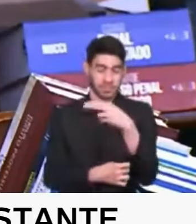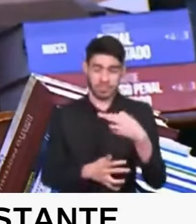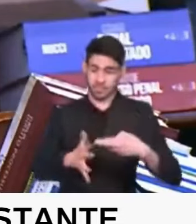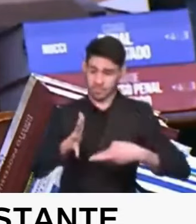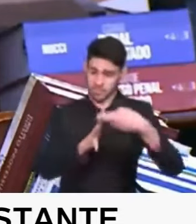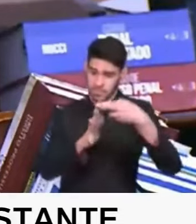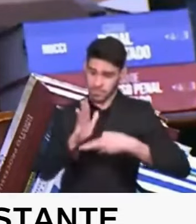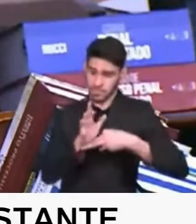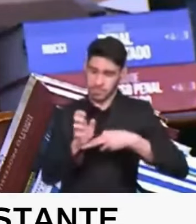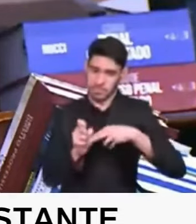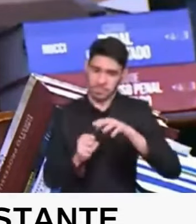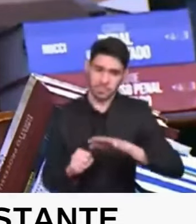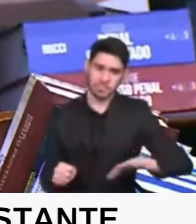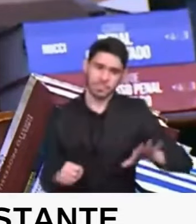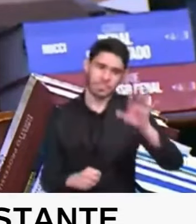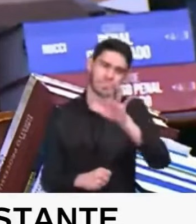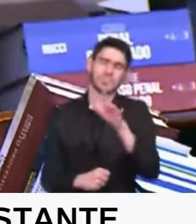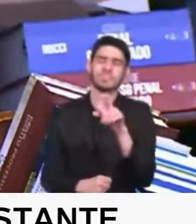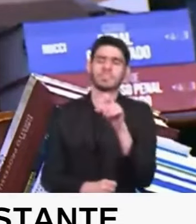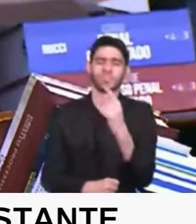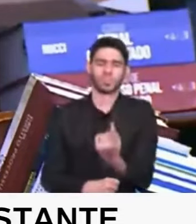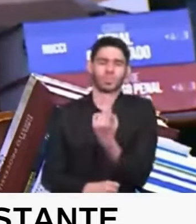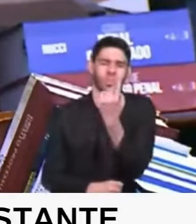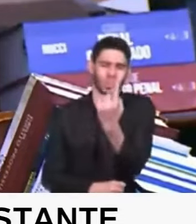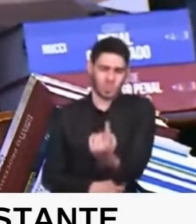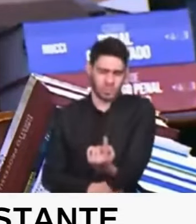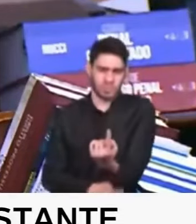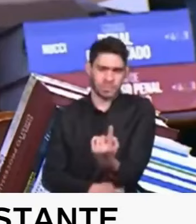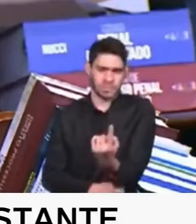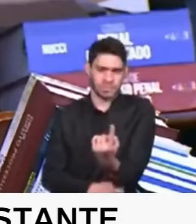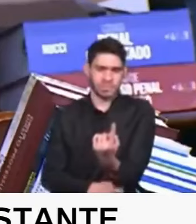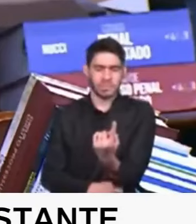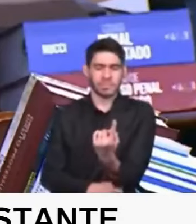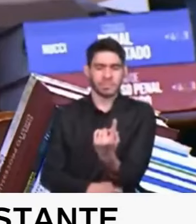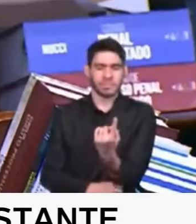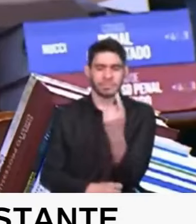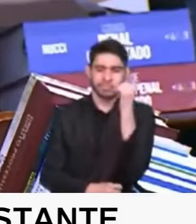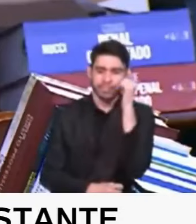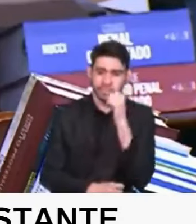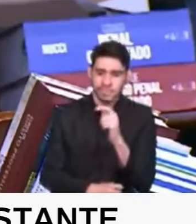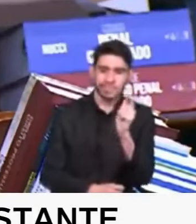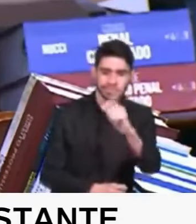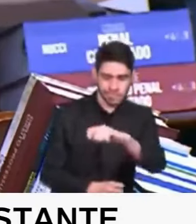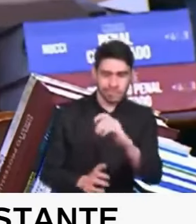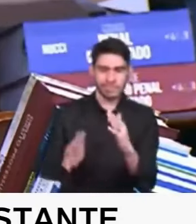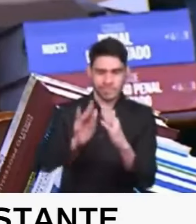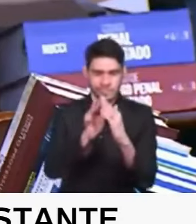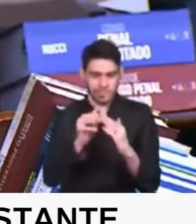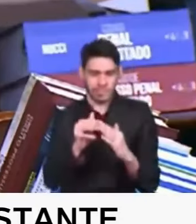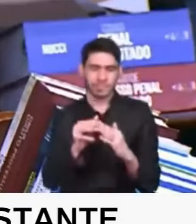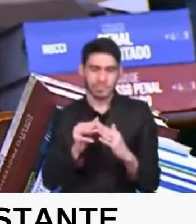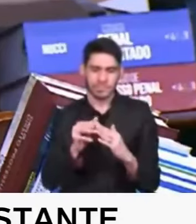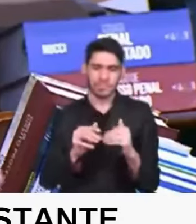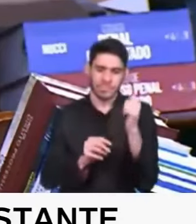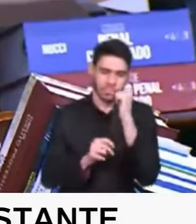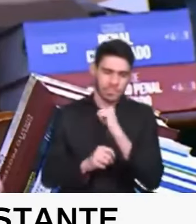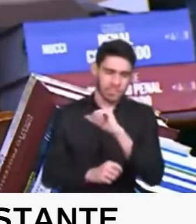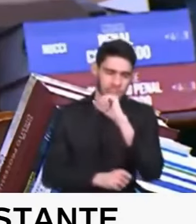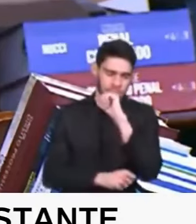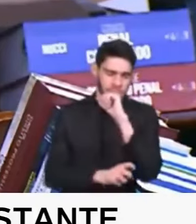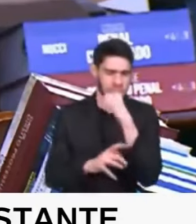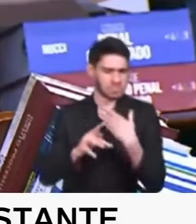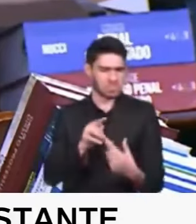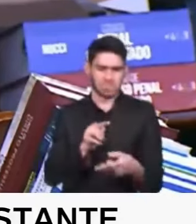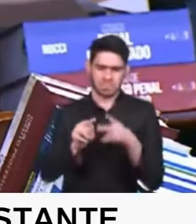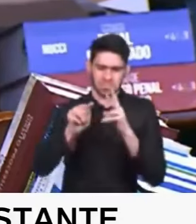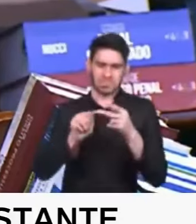homofóbico consistente na discriminação por gênero identidade de gênero orientação sexual bem como o de respeitar a identidade